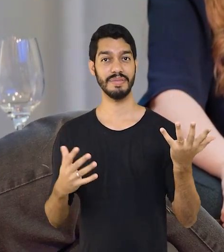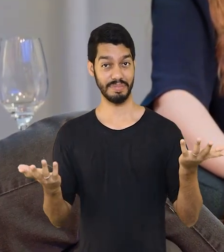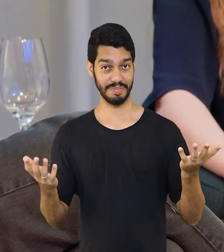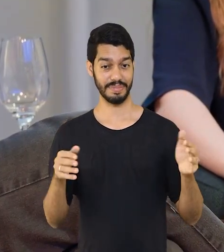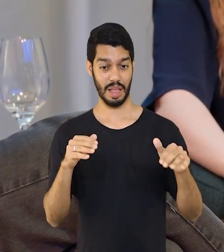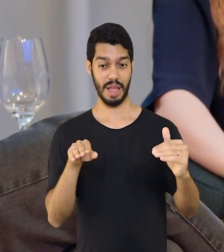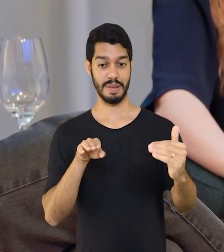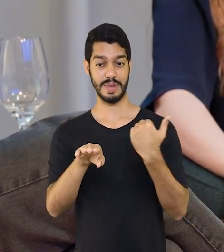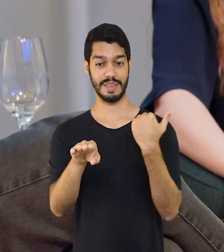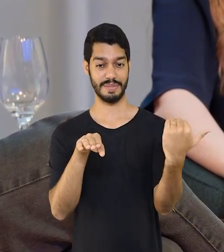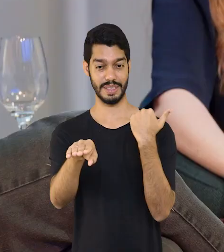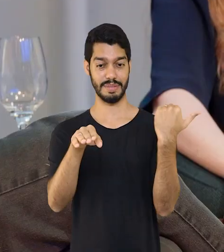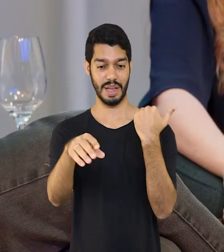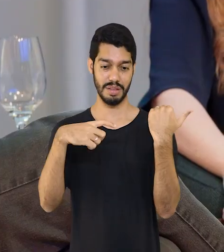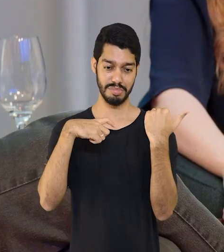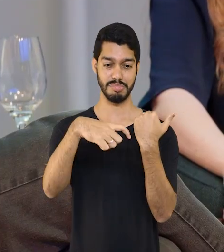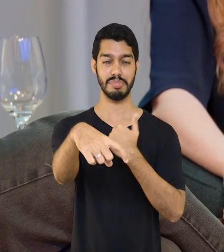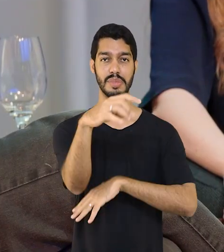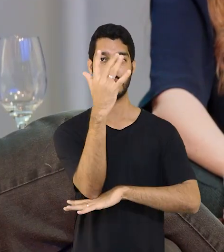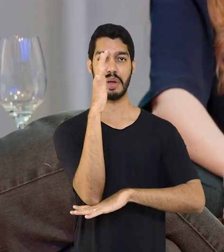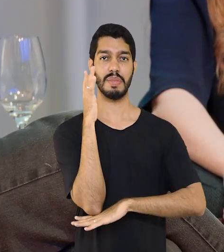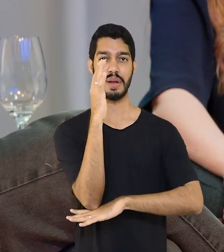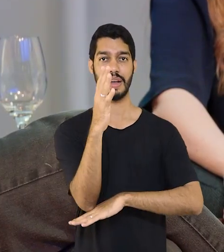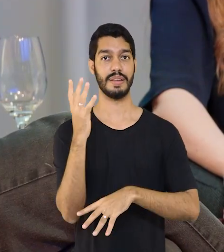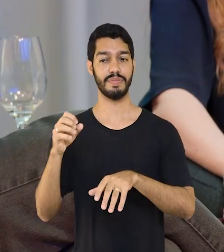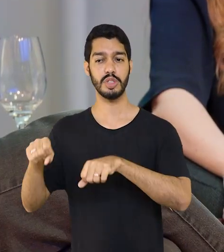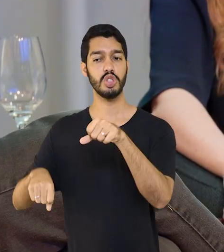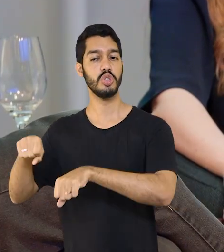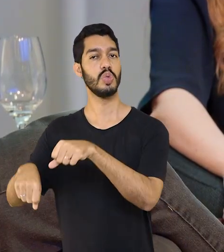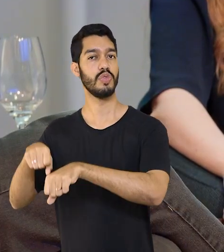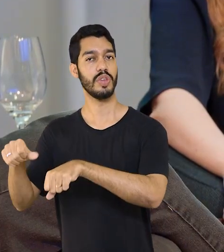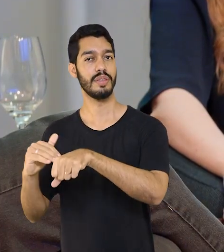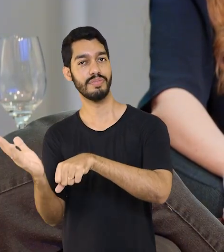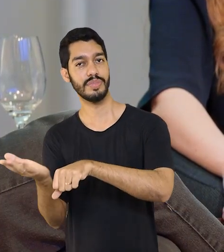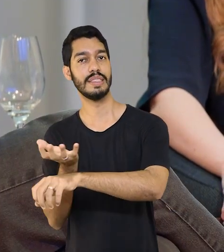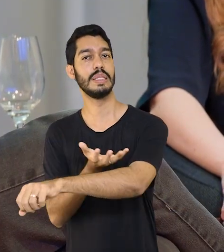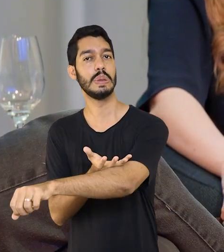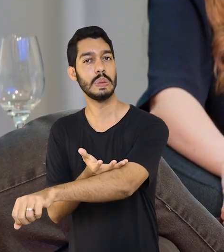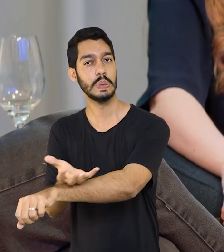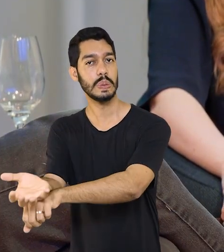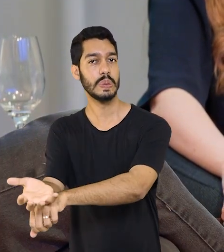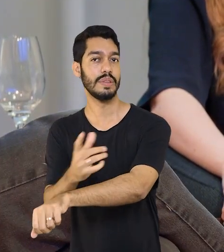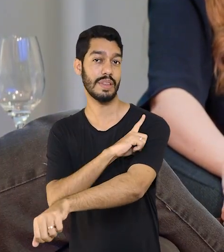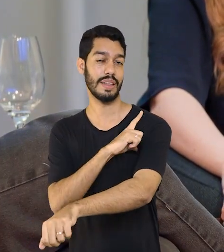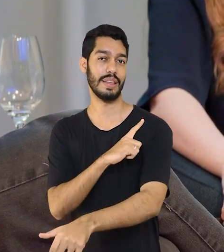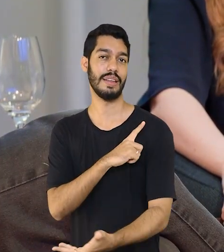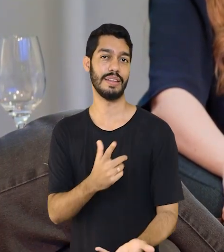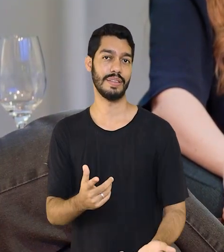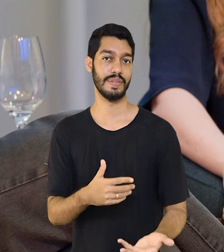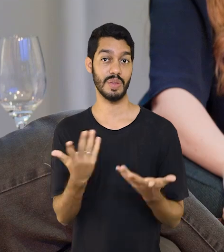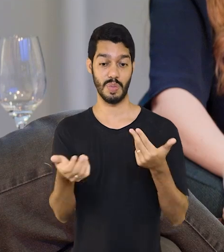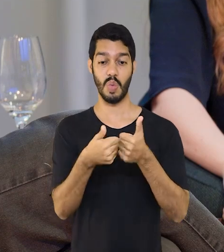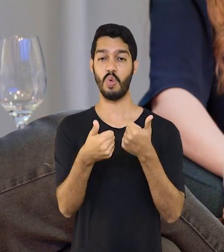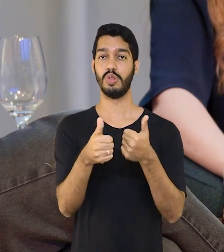corredores de transporte e coisas do tipo, né? Então, assim, ciclovias arborizadas, terminais, e aí já são algumas